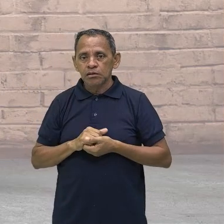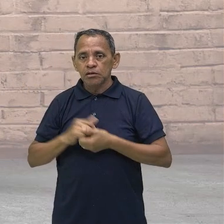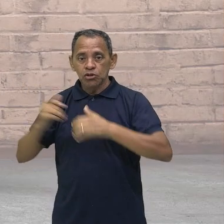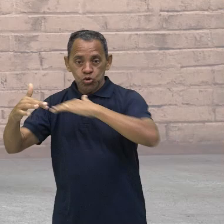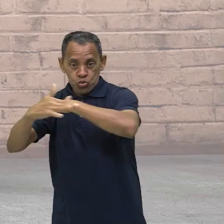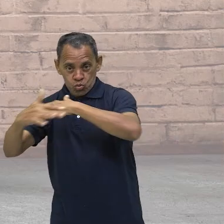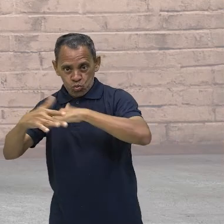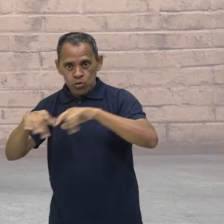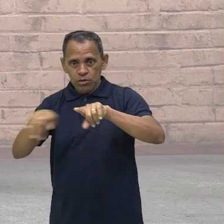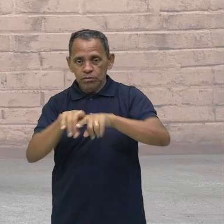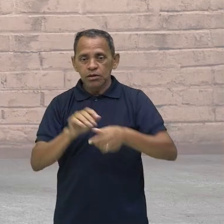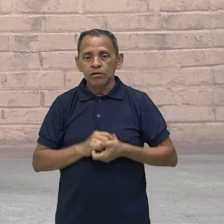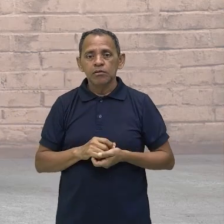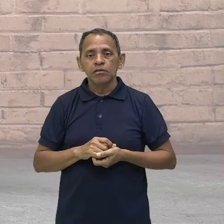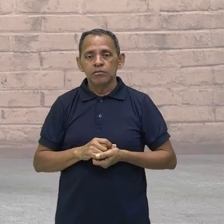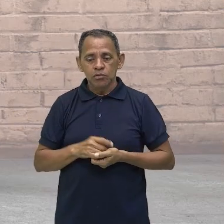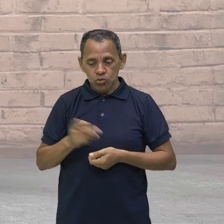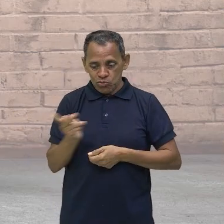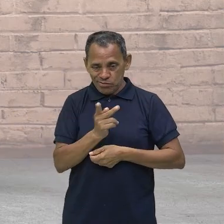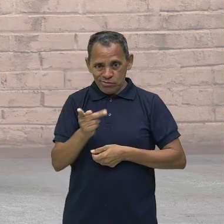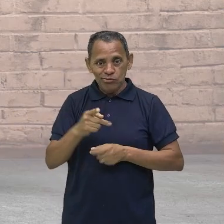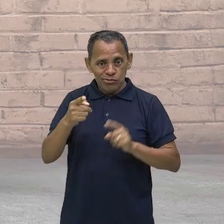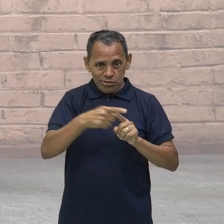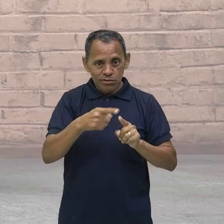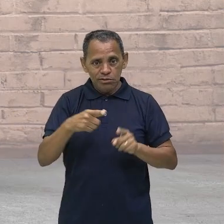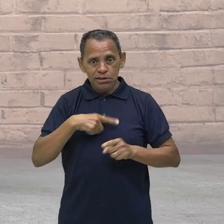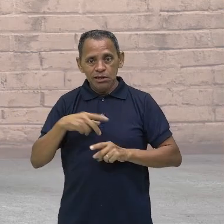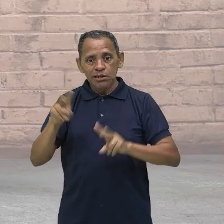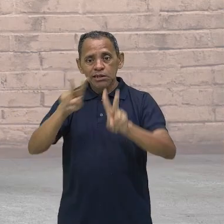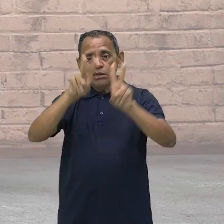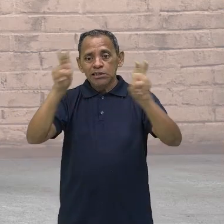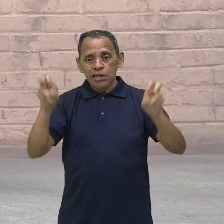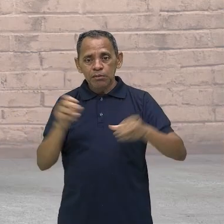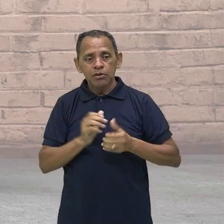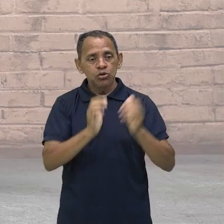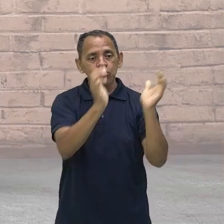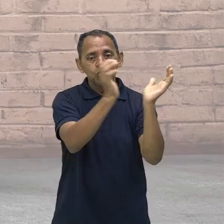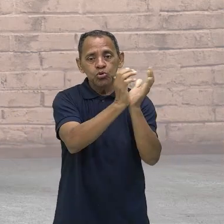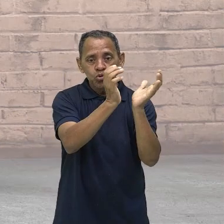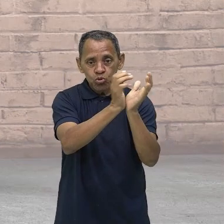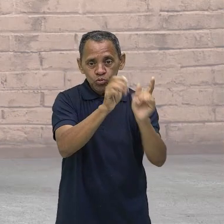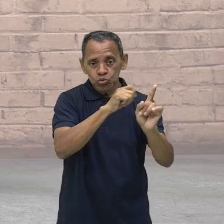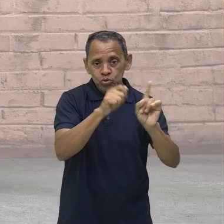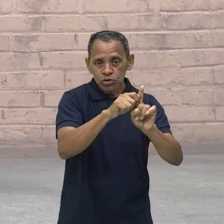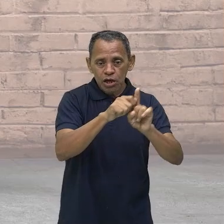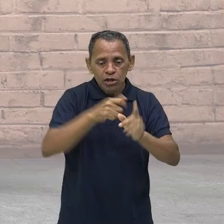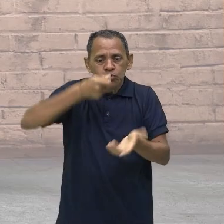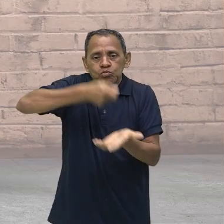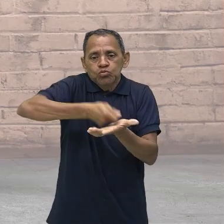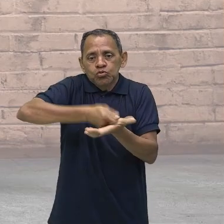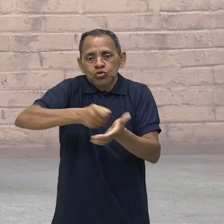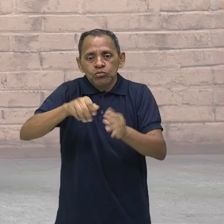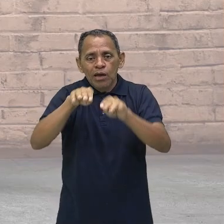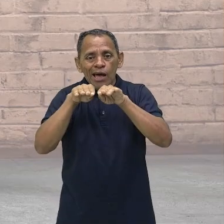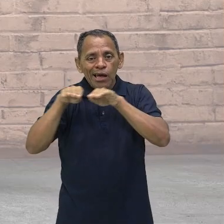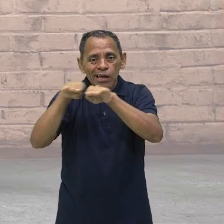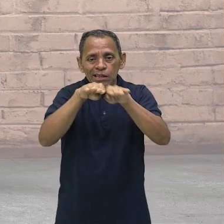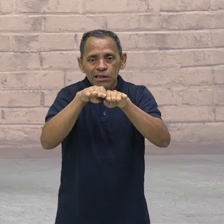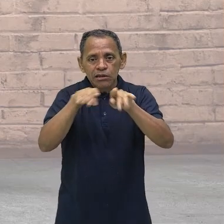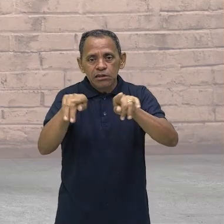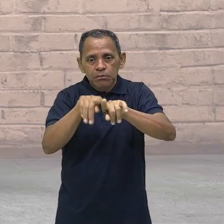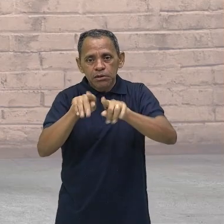gente vai perceber que tem essa questão que a gente acabou de falar das classes sociais, de imposições de padrão.